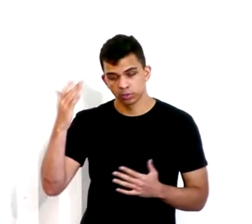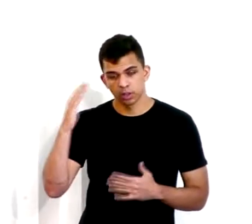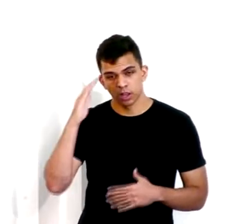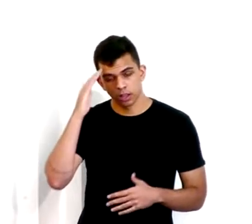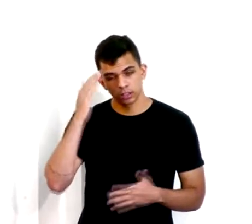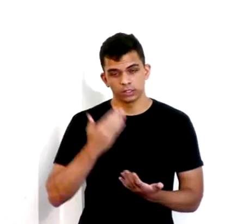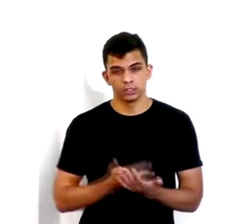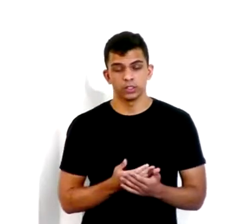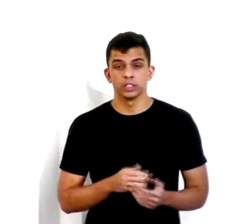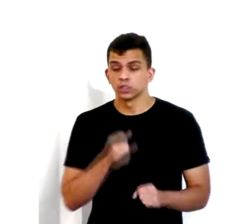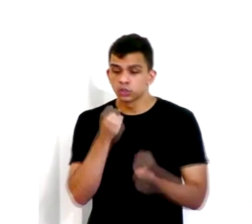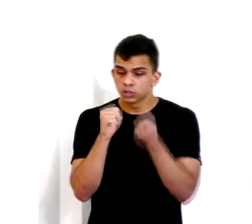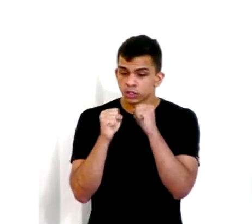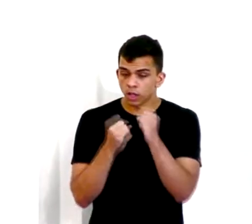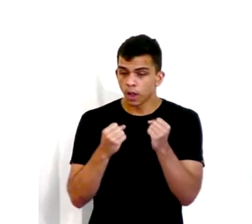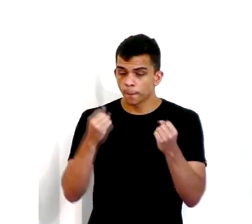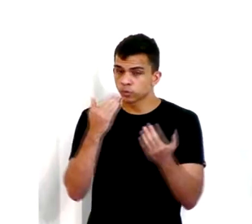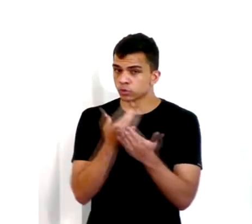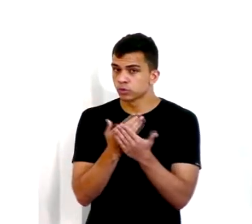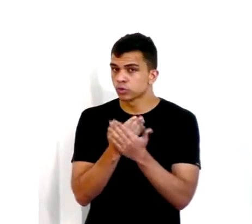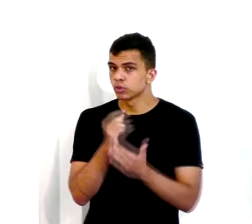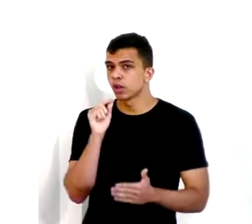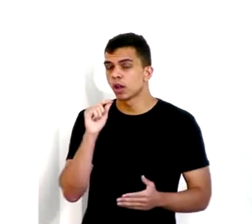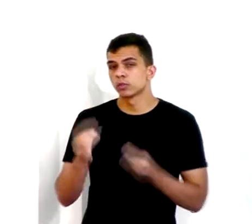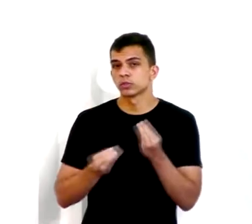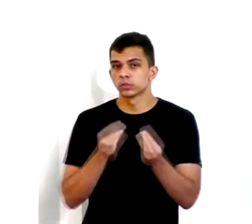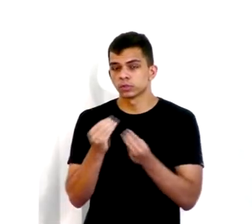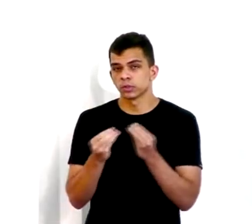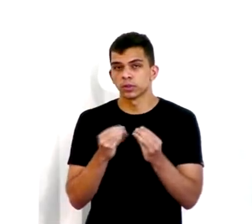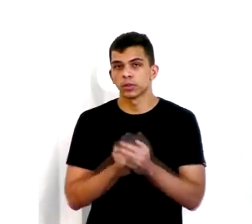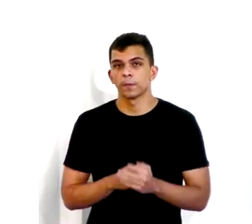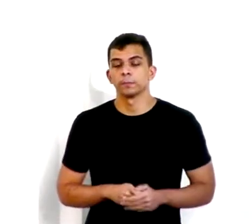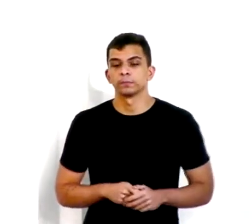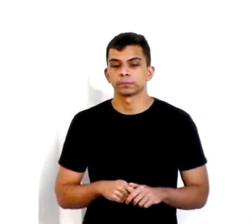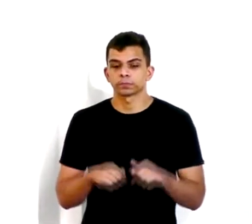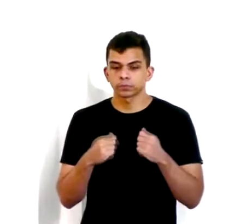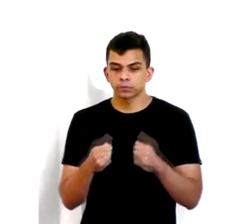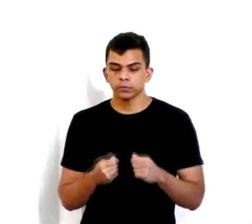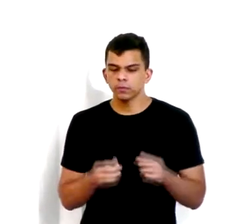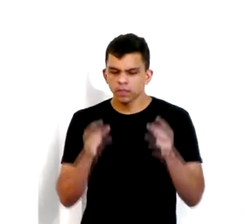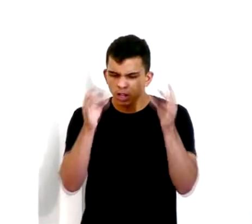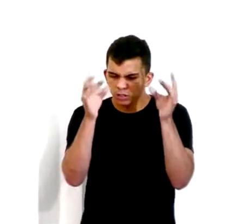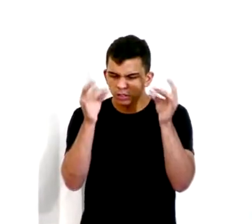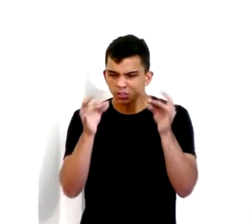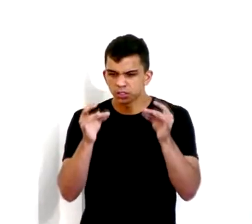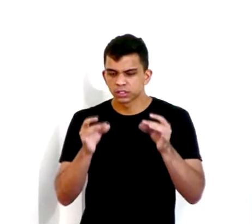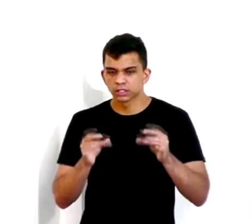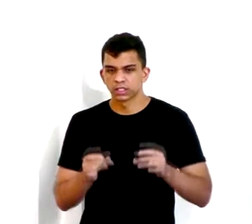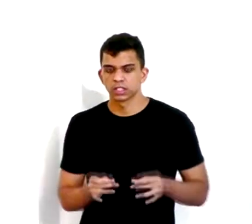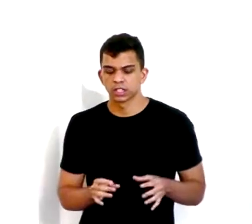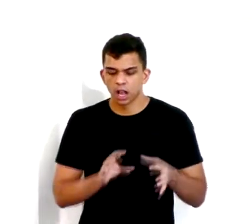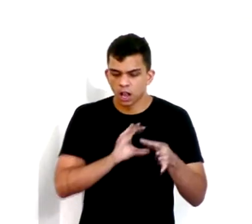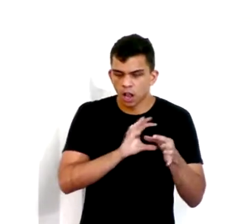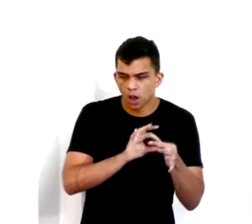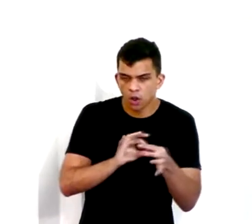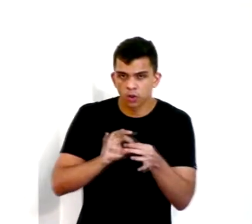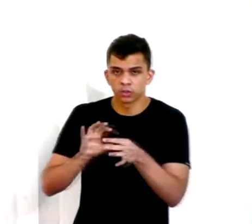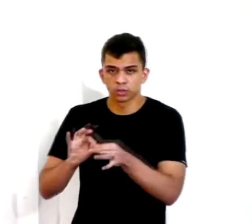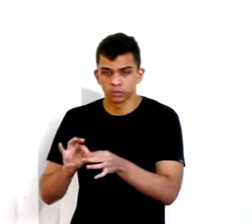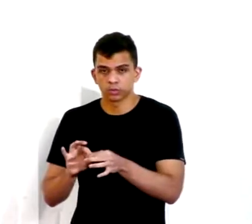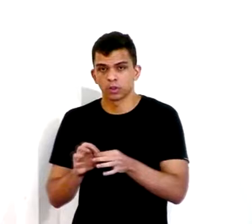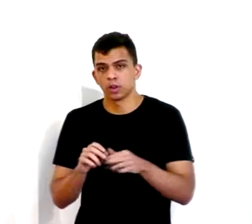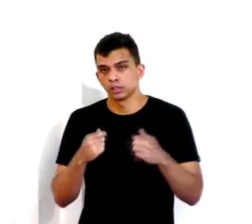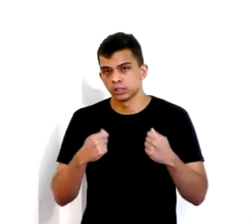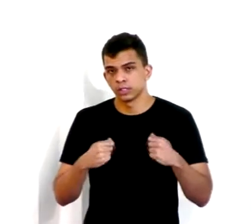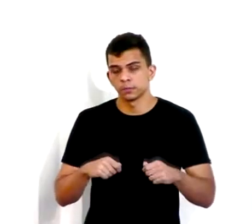como uma expressão profunda de angústia, sem especular muito a respeito do contexto original.